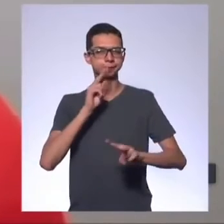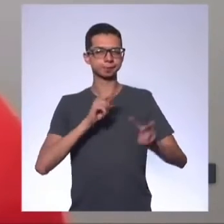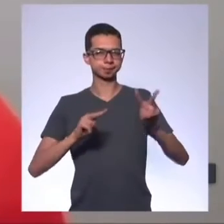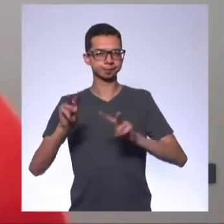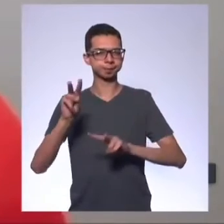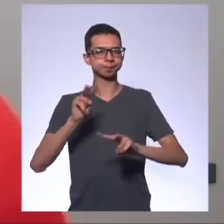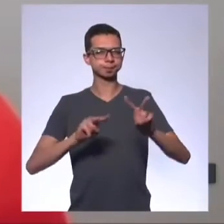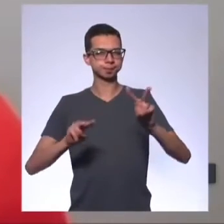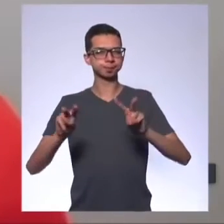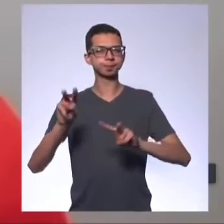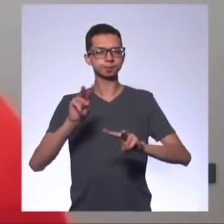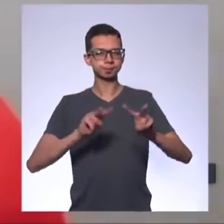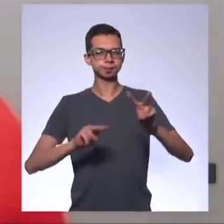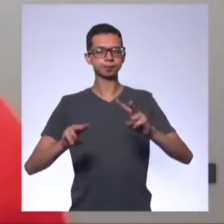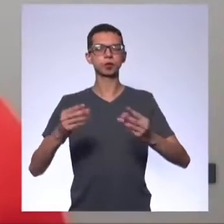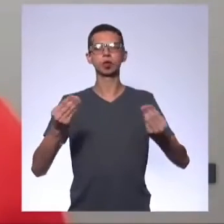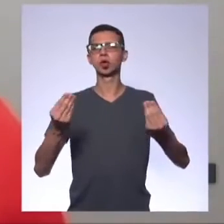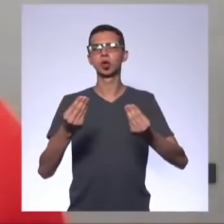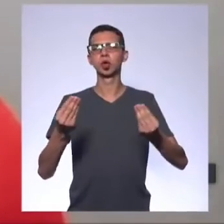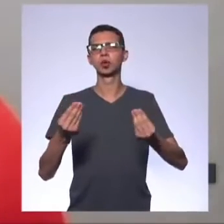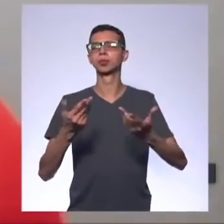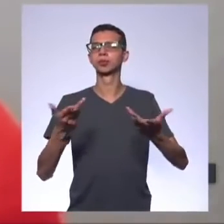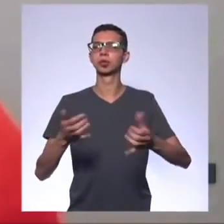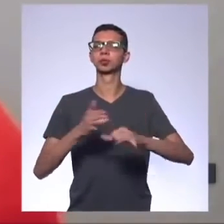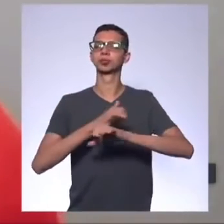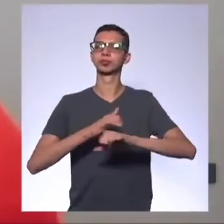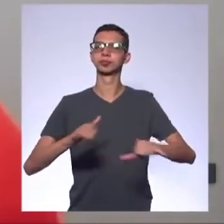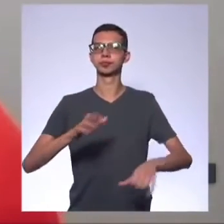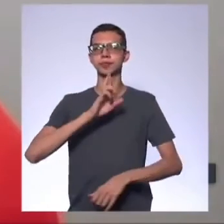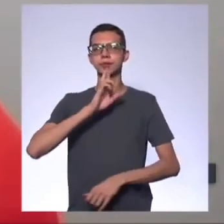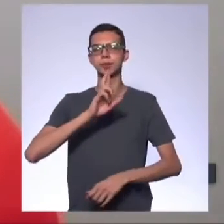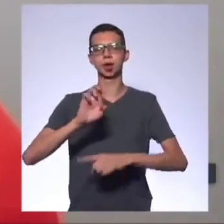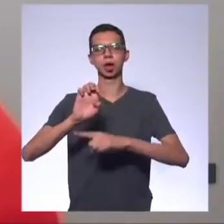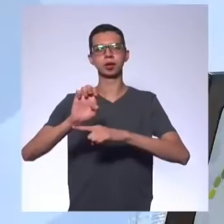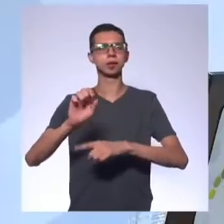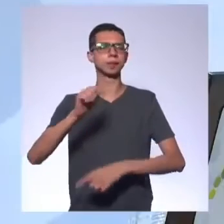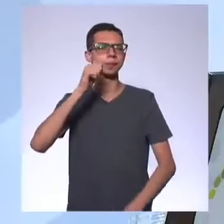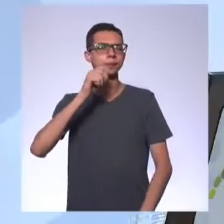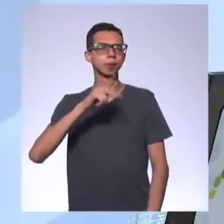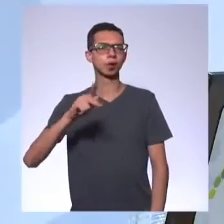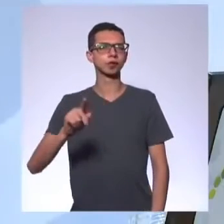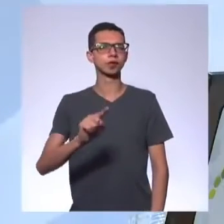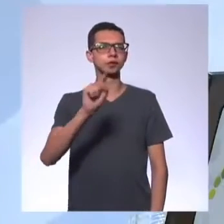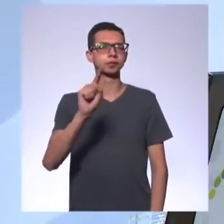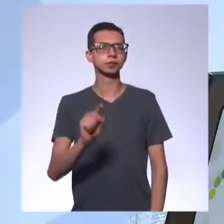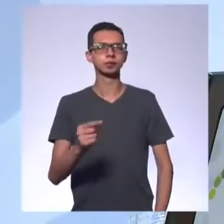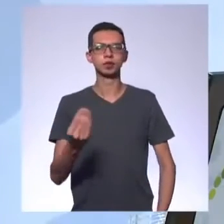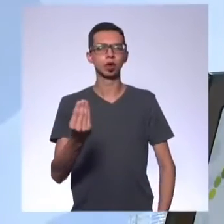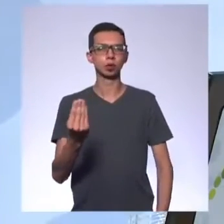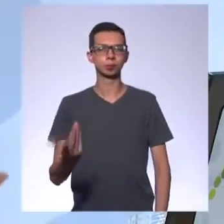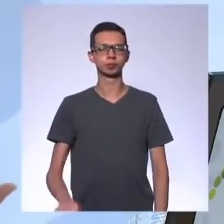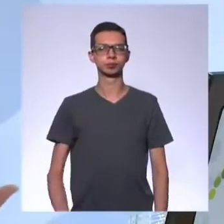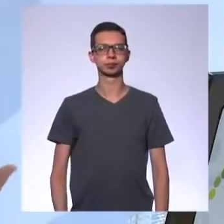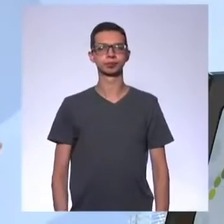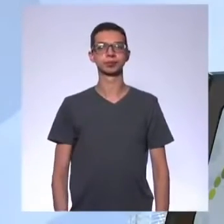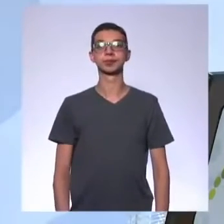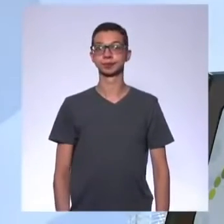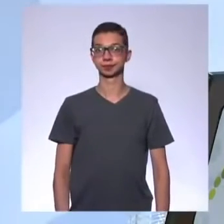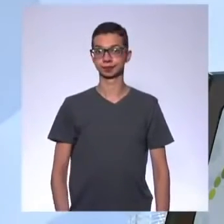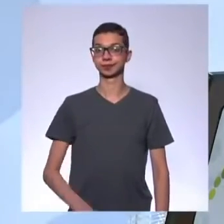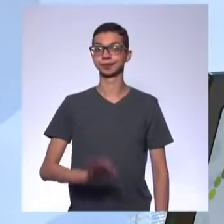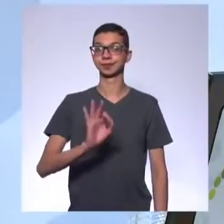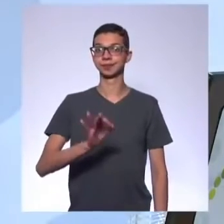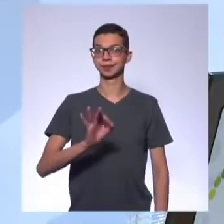E como ficaria essa devolutiva para a rede, professora? Muito bem, professora, a gente consegue observar que